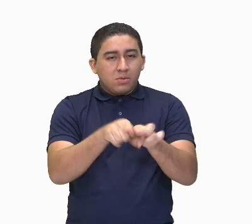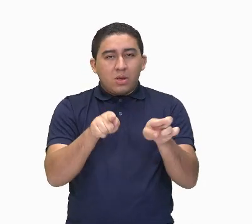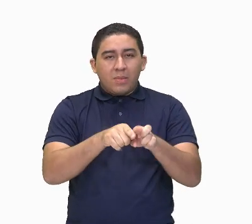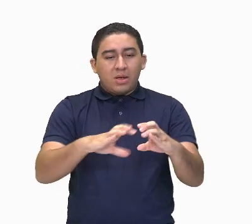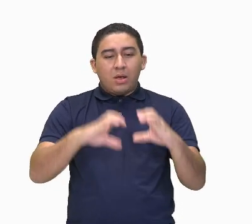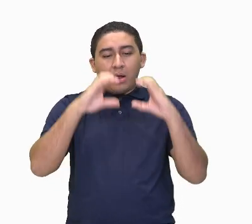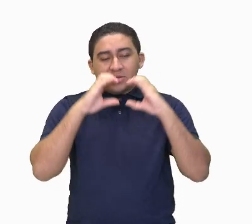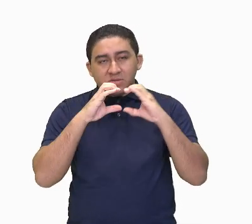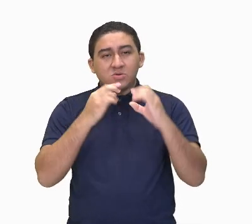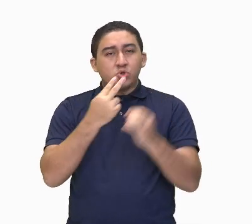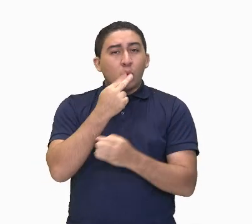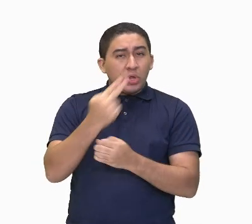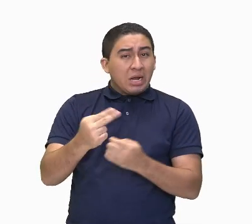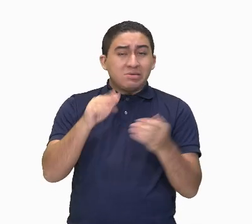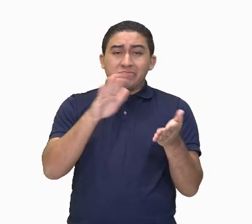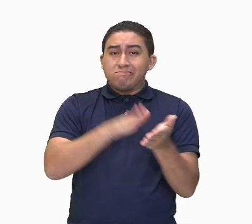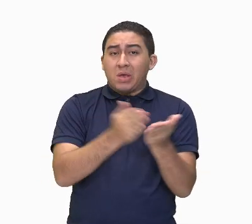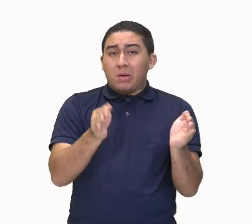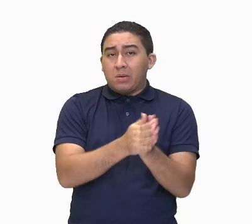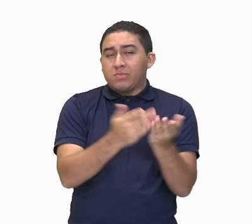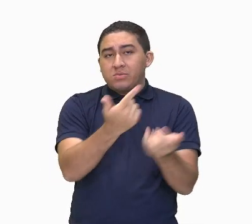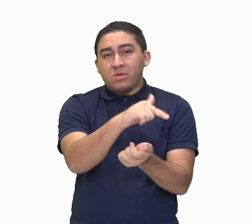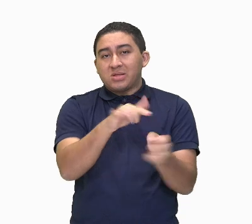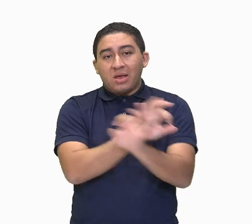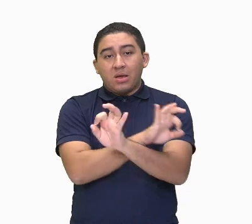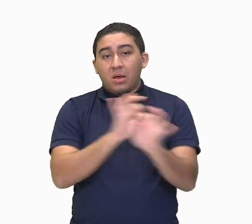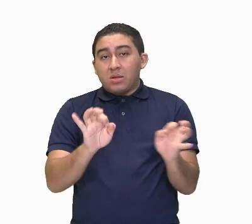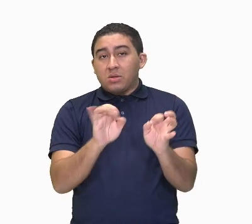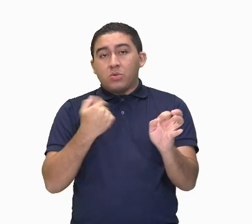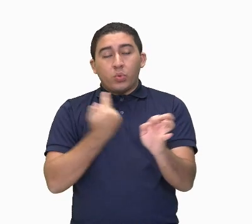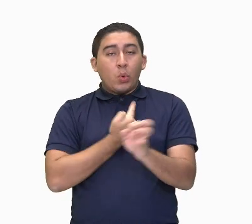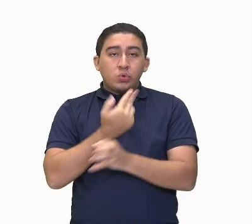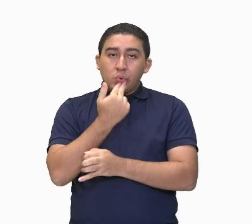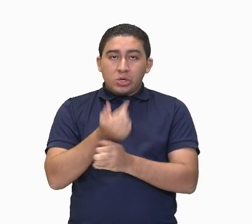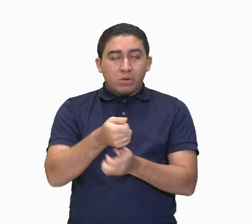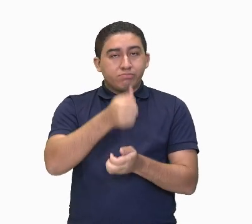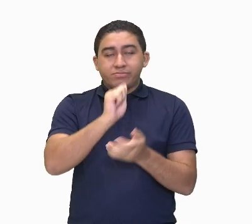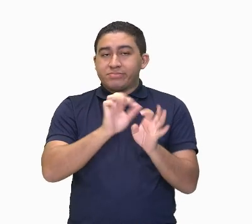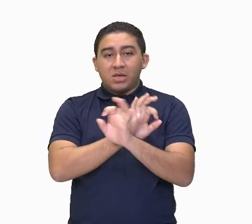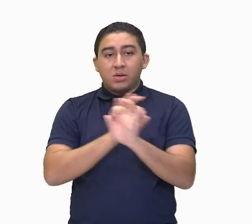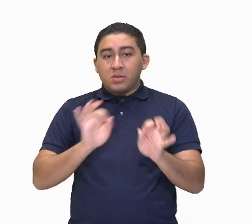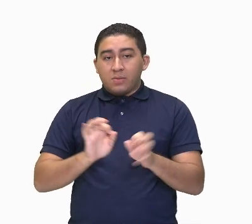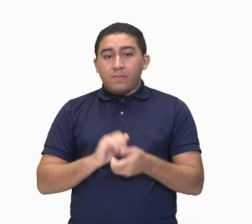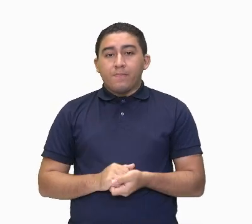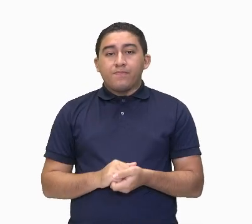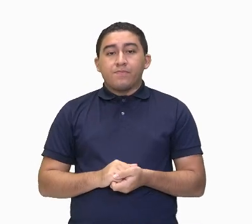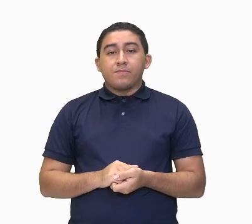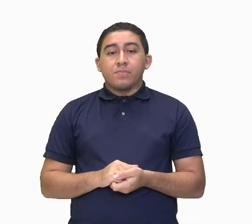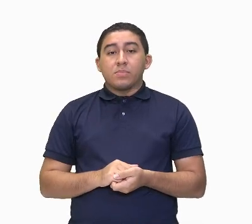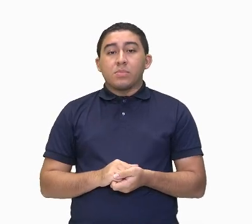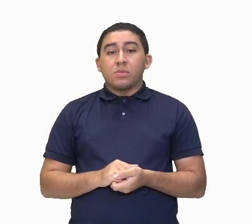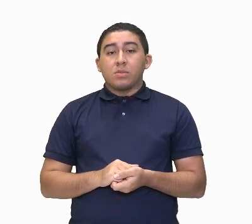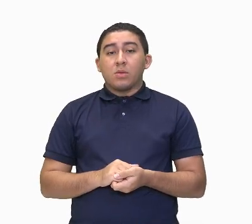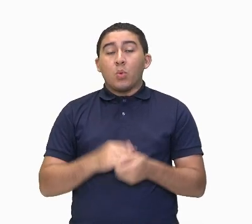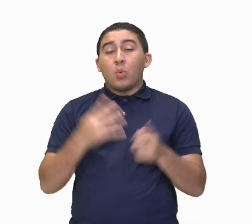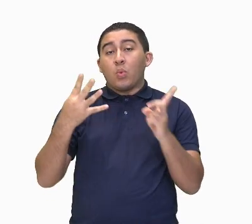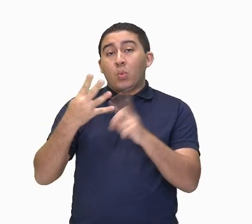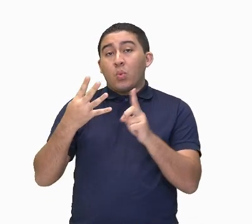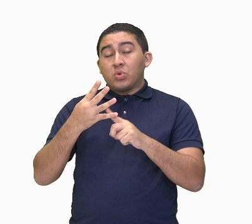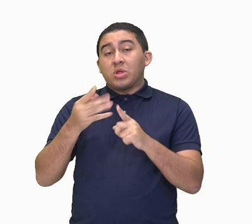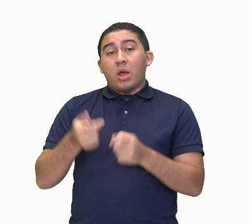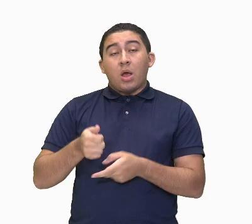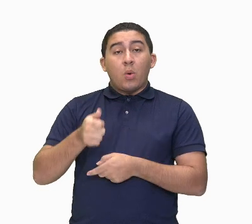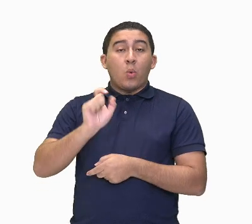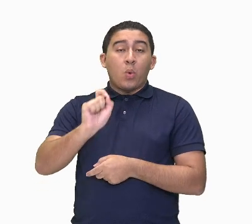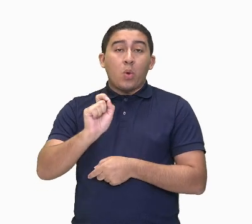muitos nutrientes para a nossa dieta, né, para o nosso corpo, por exemplo. E o consumo excessivo de álcool e drogas. A gente